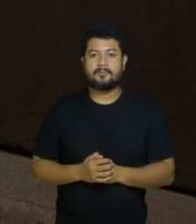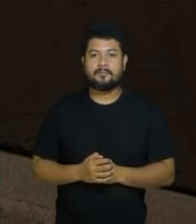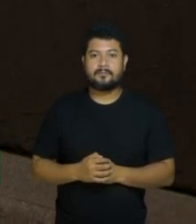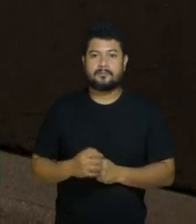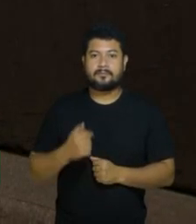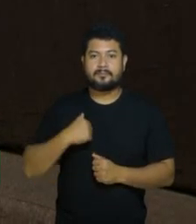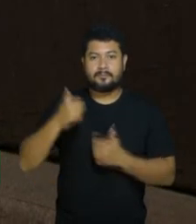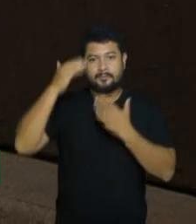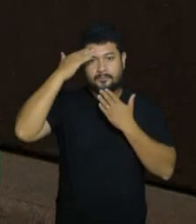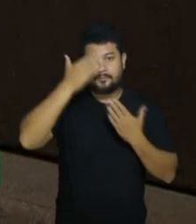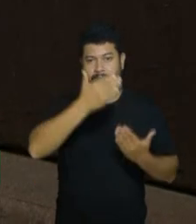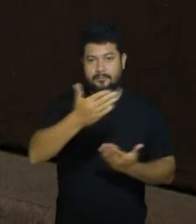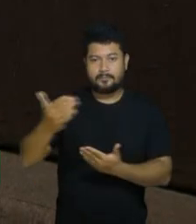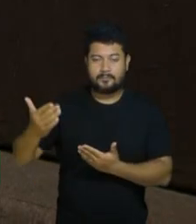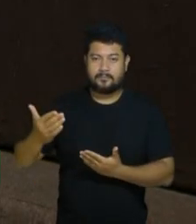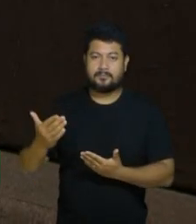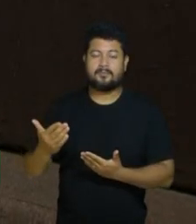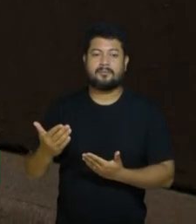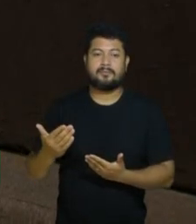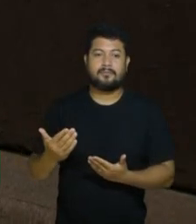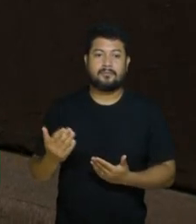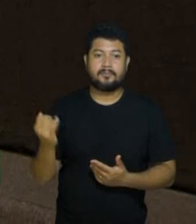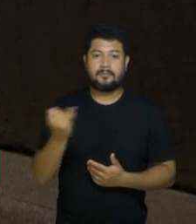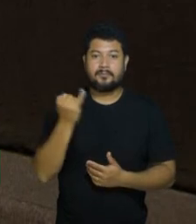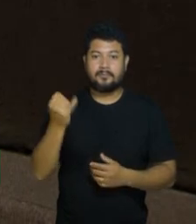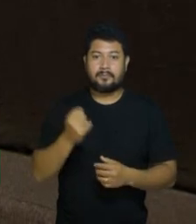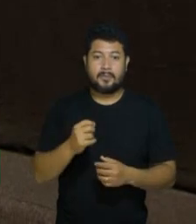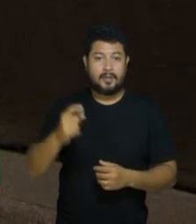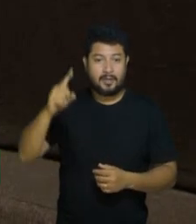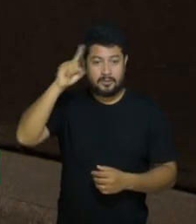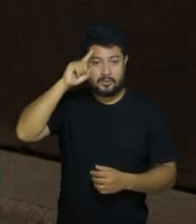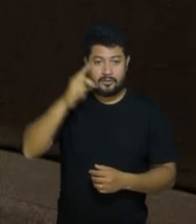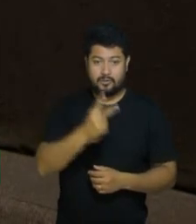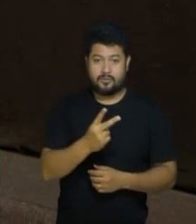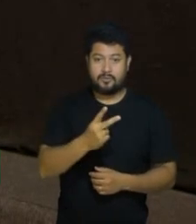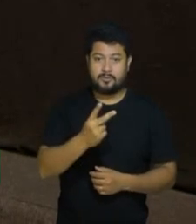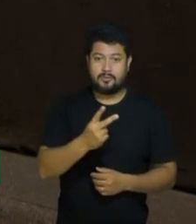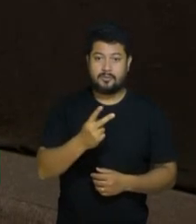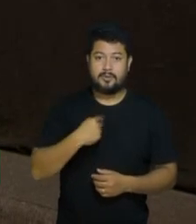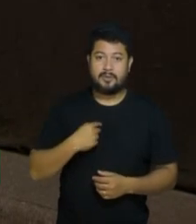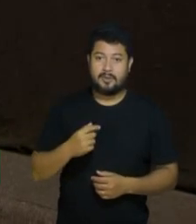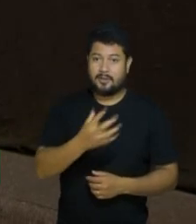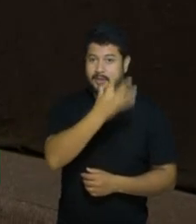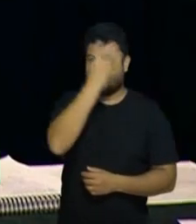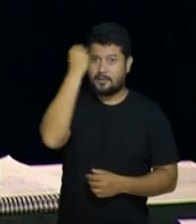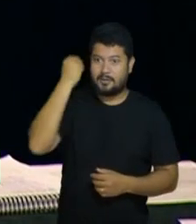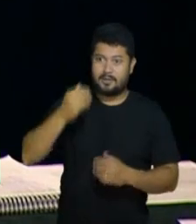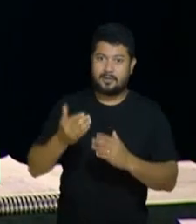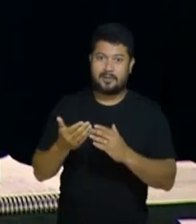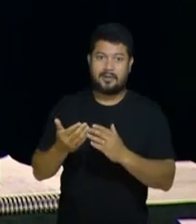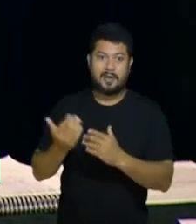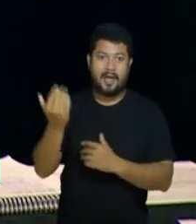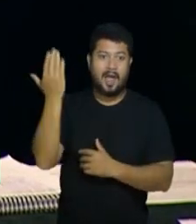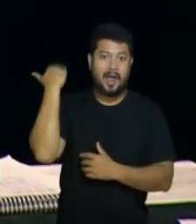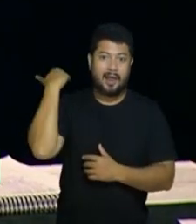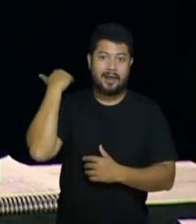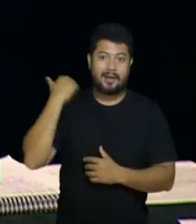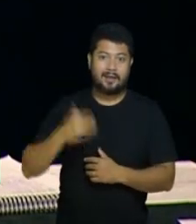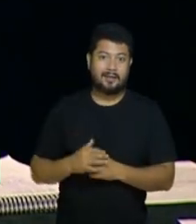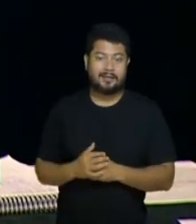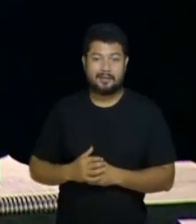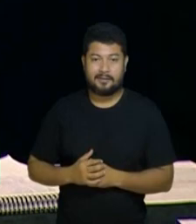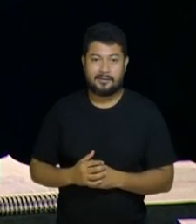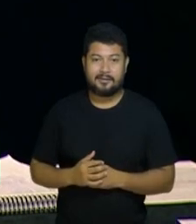muita gente que foi importante ao longo dos nossos dois dias. E acabei esquecendo quem está aqui atrás de mim. Então, eu quero